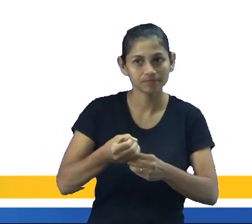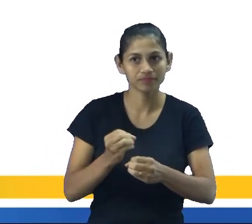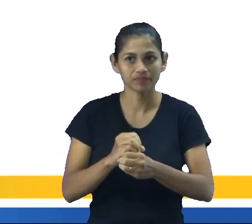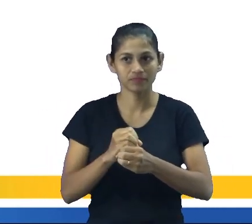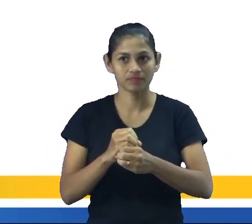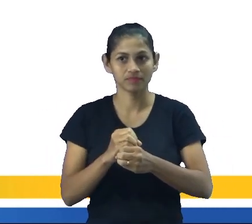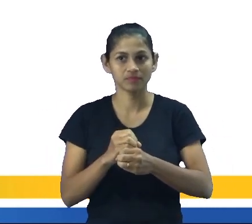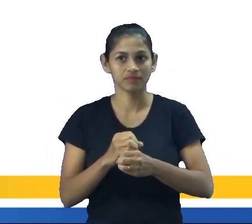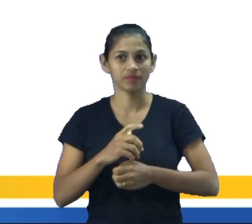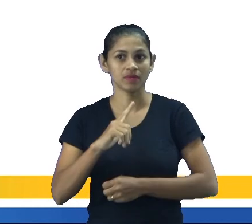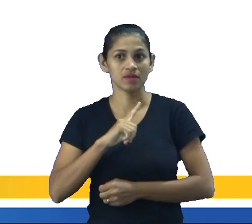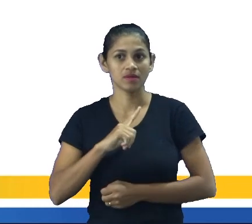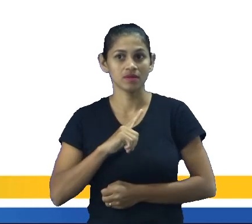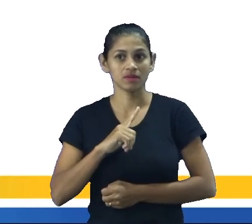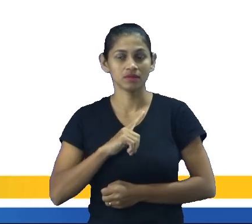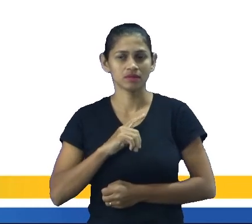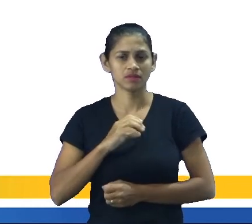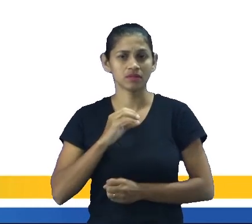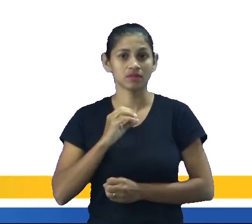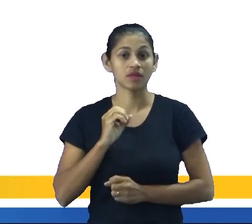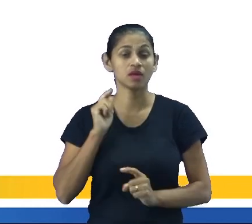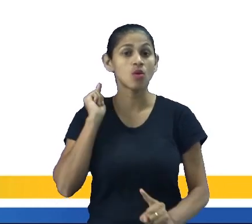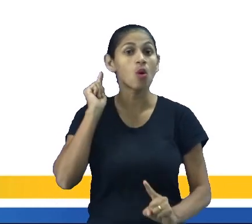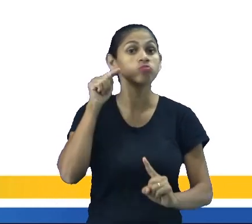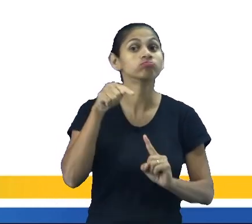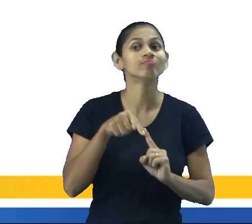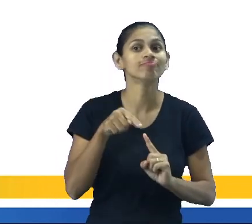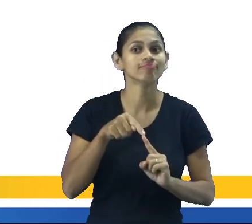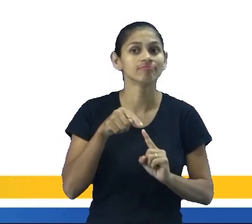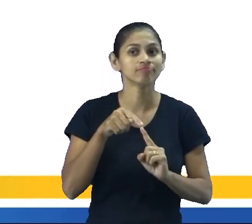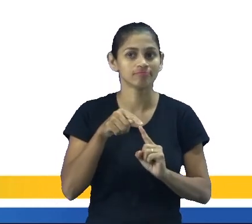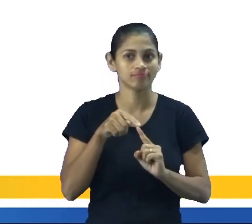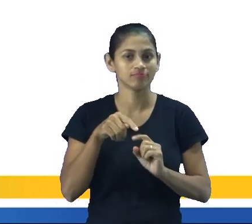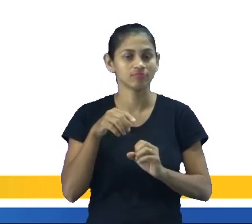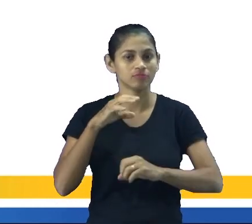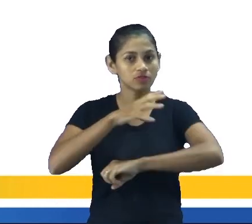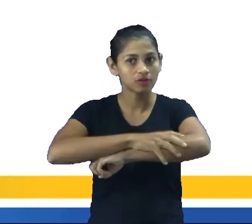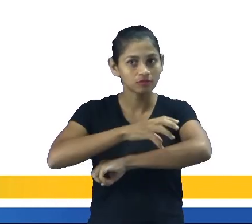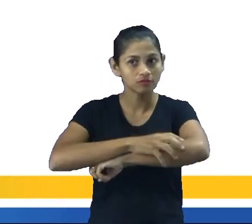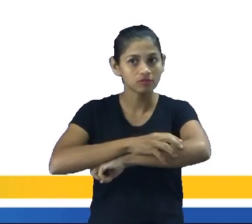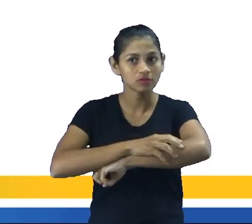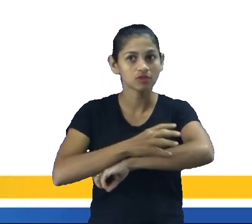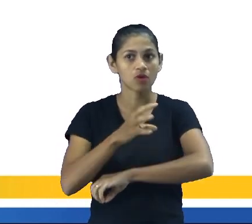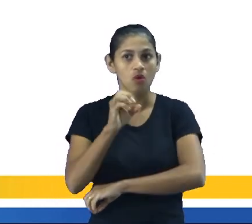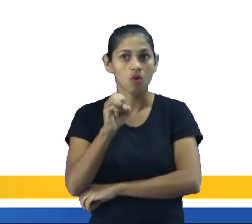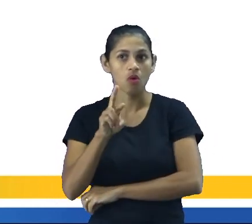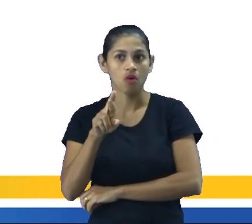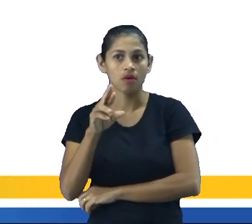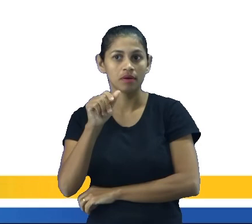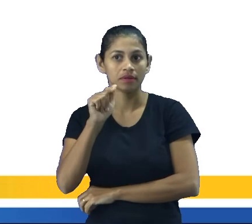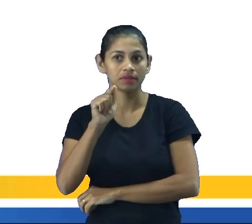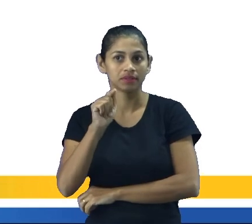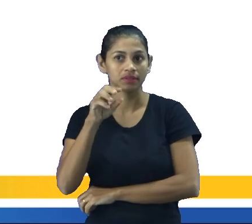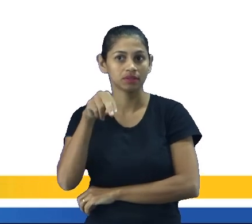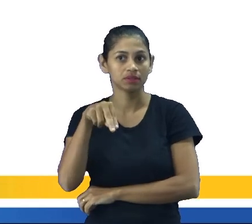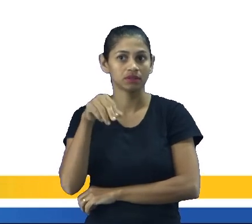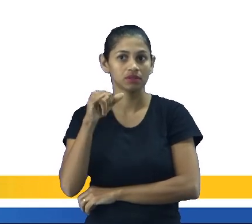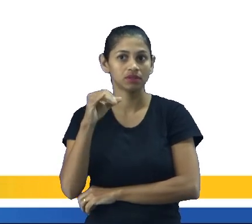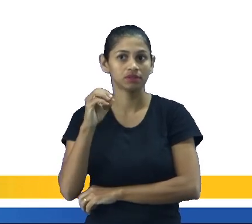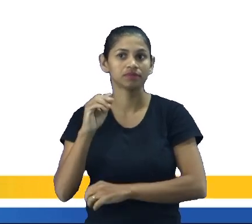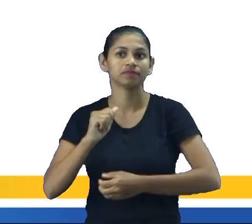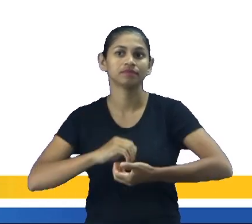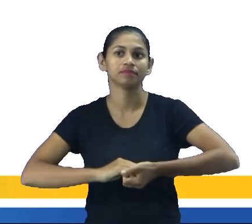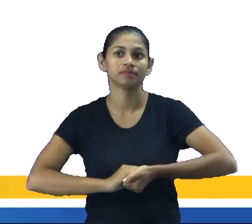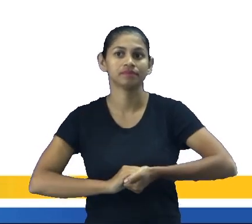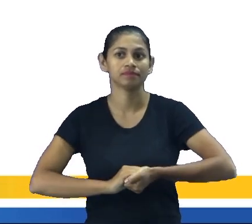moléculas e aqui a gente já tem a identificação da função orgânica. Então aqui, ó, a gente tem a função orgânica éster, que a gente vai ter aqui,